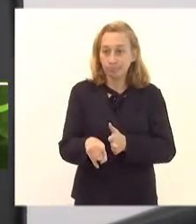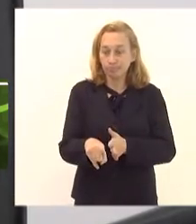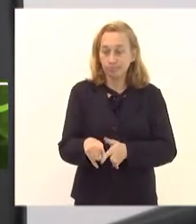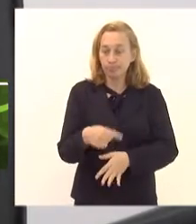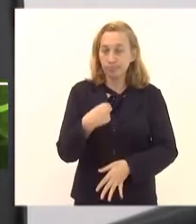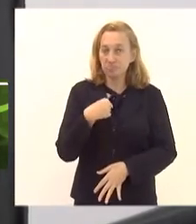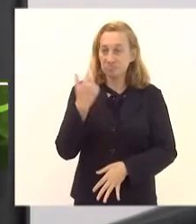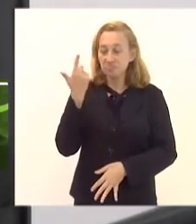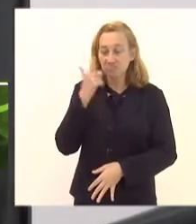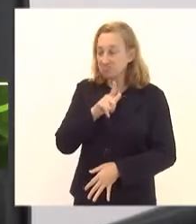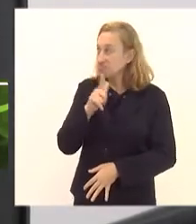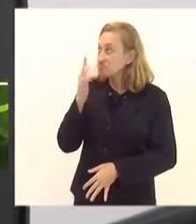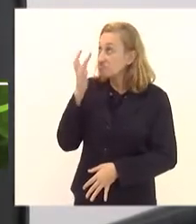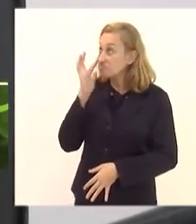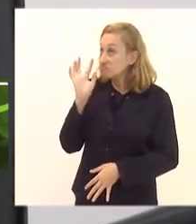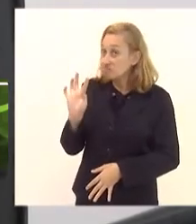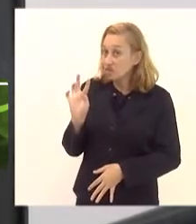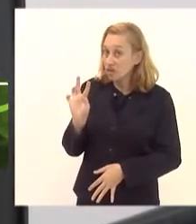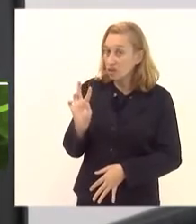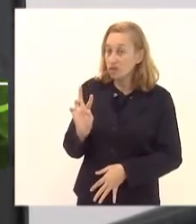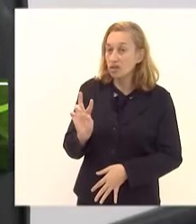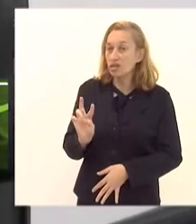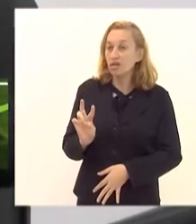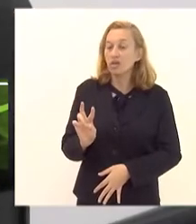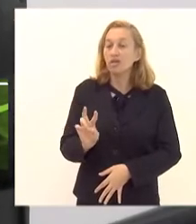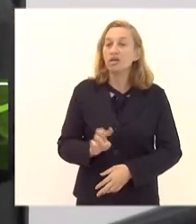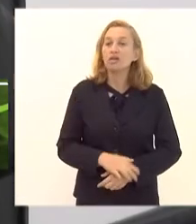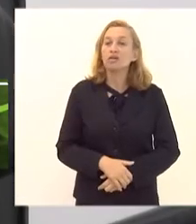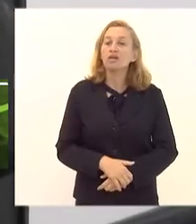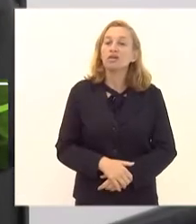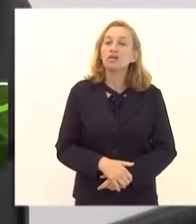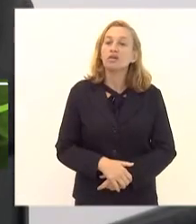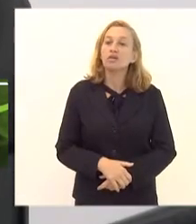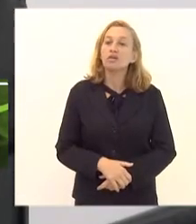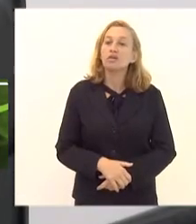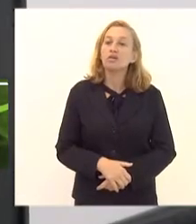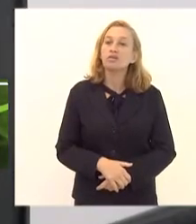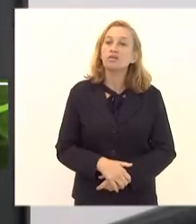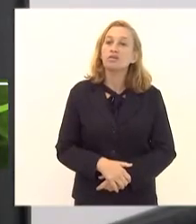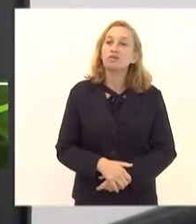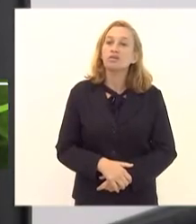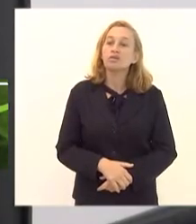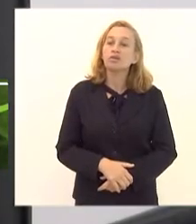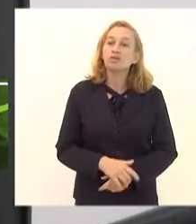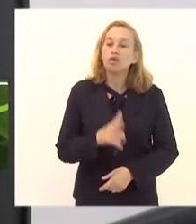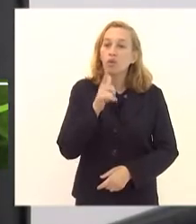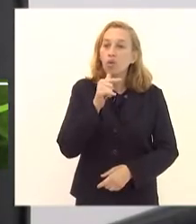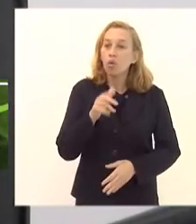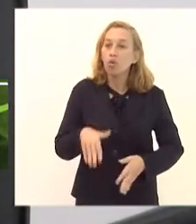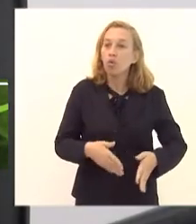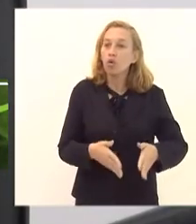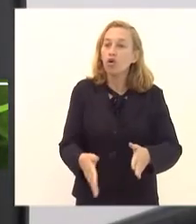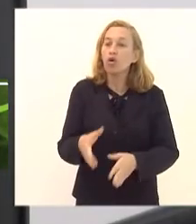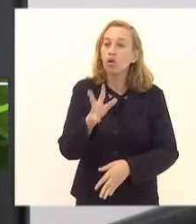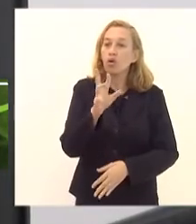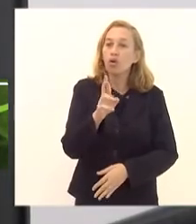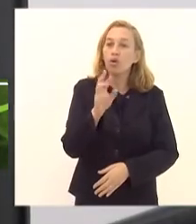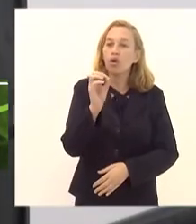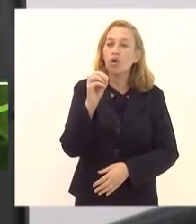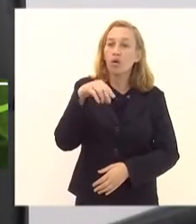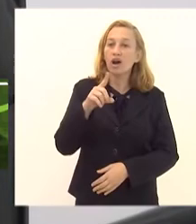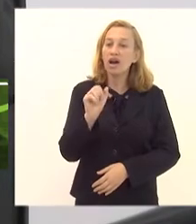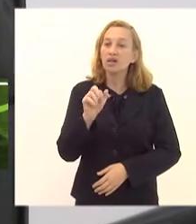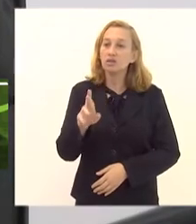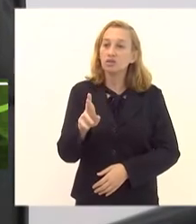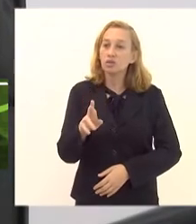estou conseguindo, tentando aqui, mas não estou conseguindo visualizar onde é esse trecho do Rio Roncador. Pode passar, não vai